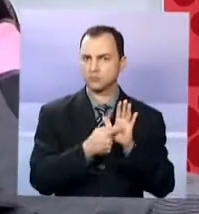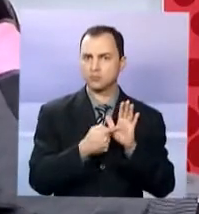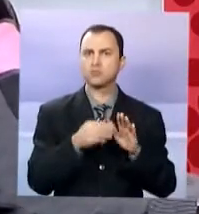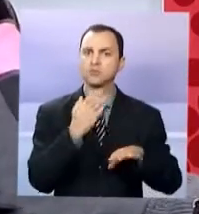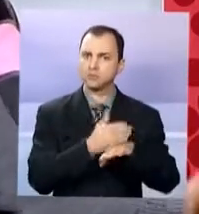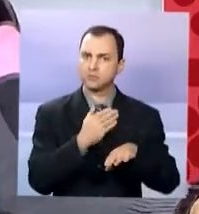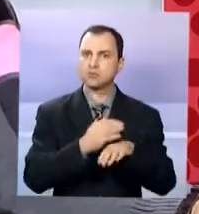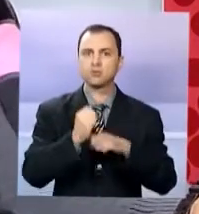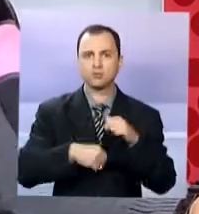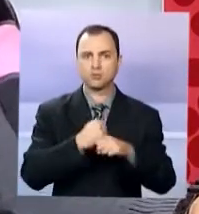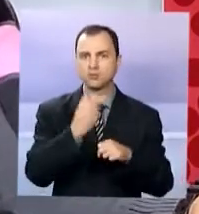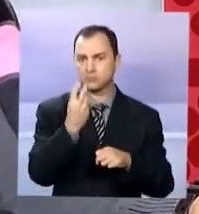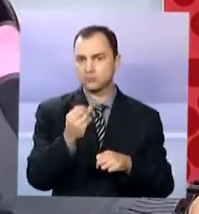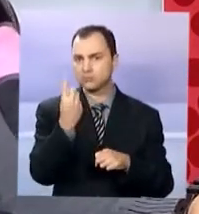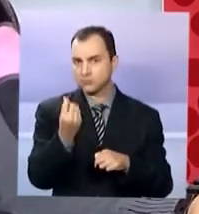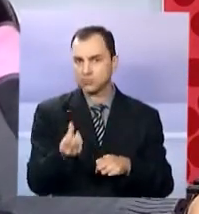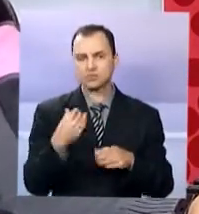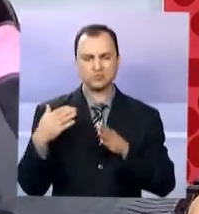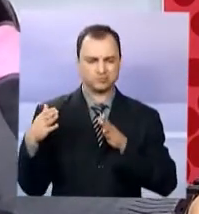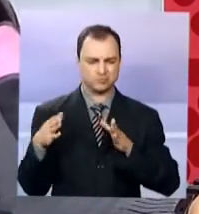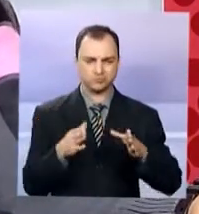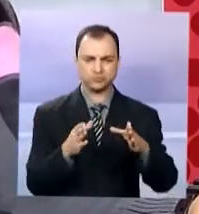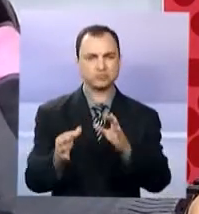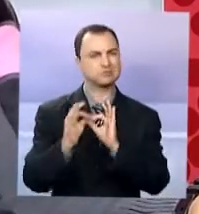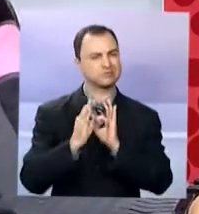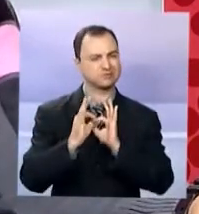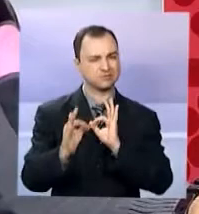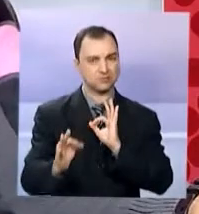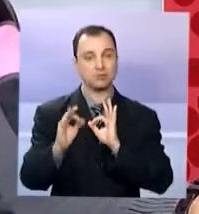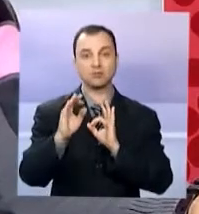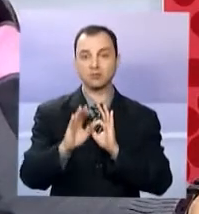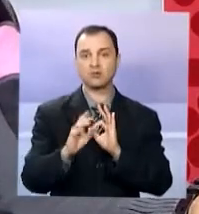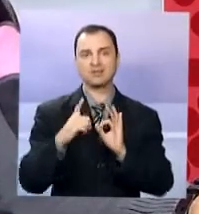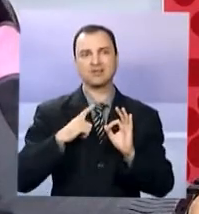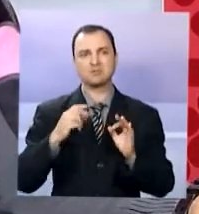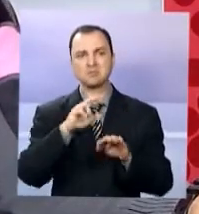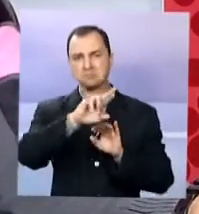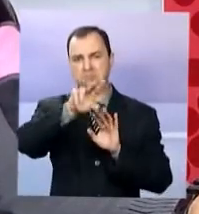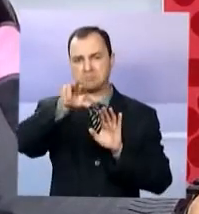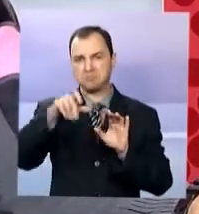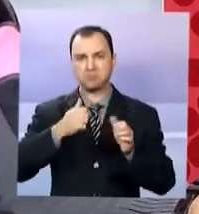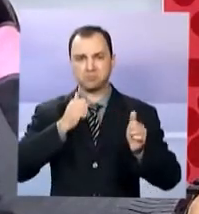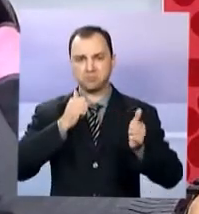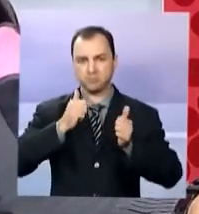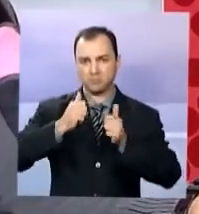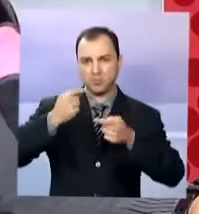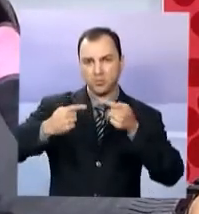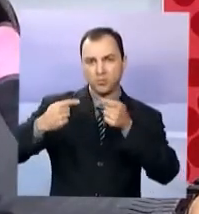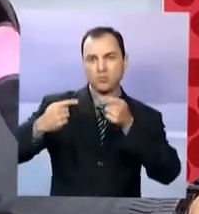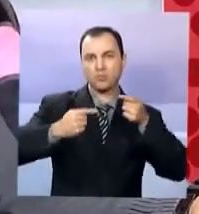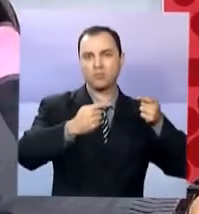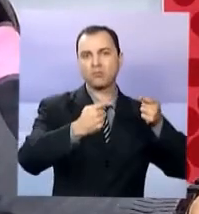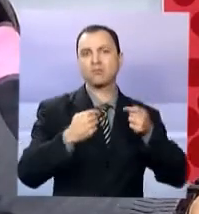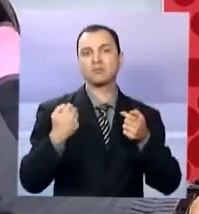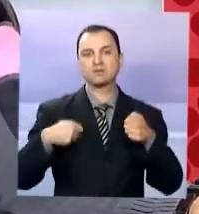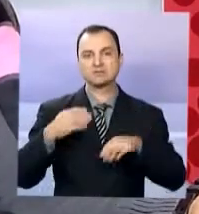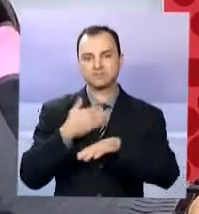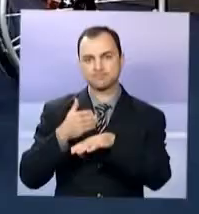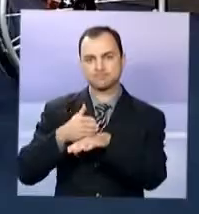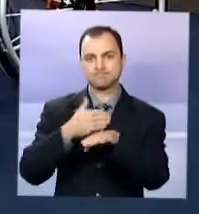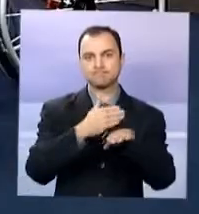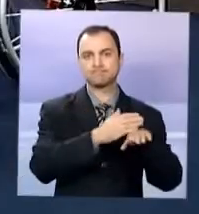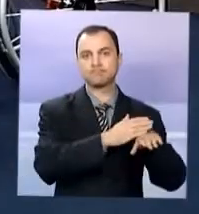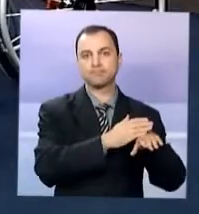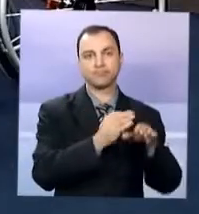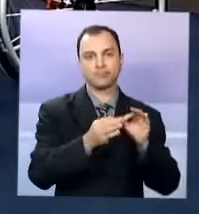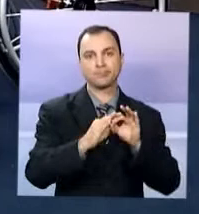essa preparação para 2016 caminho ainda é longo a temos várias competições pela frente aí que a gente tem que ficar se preparando